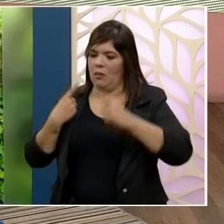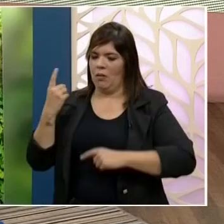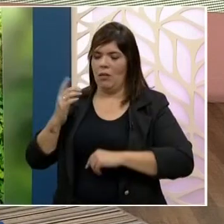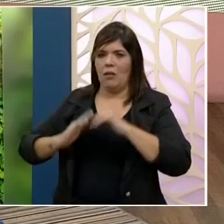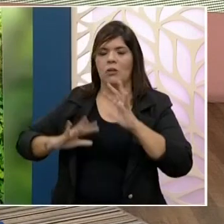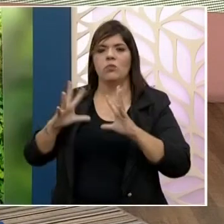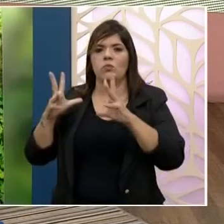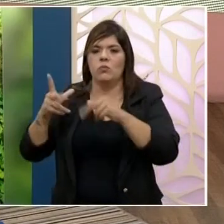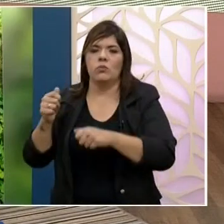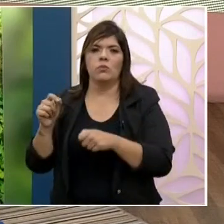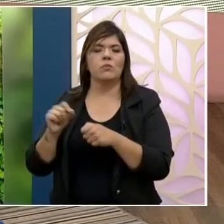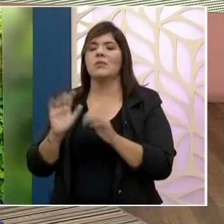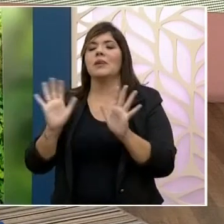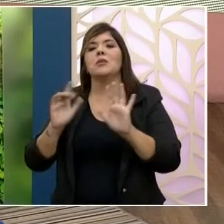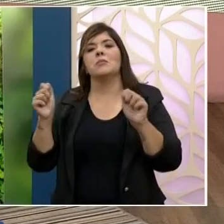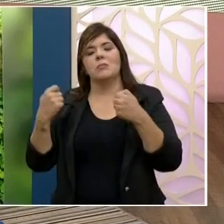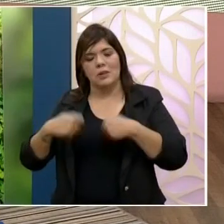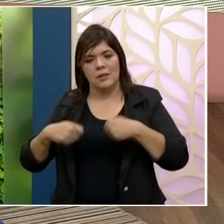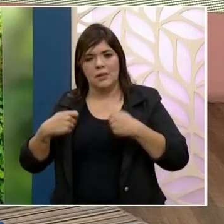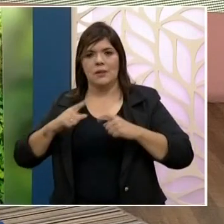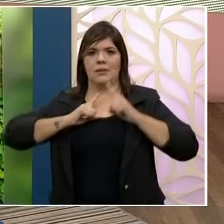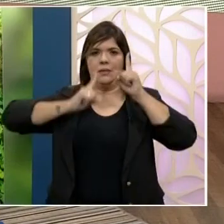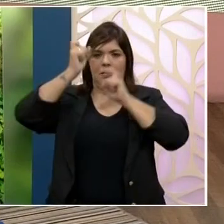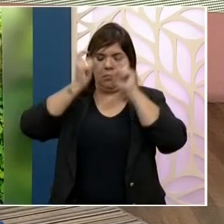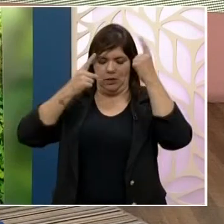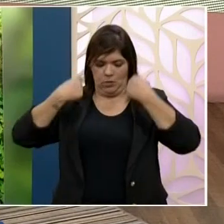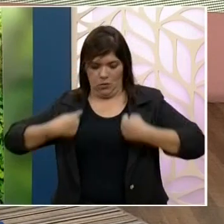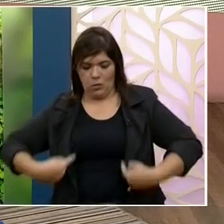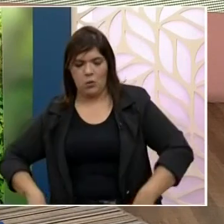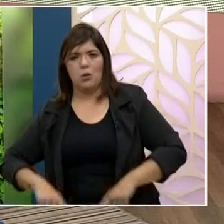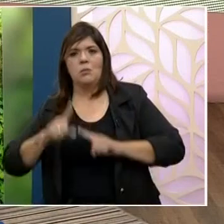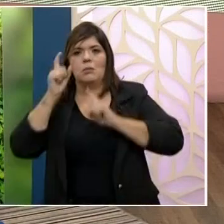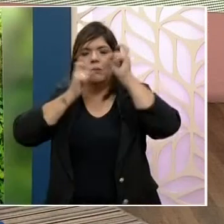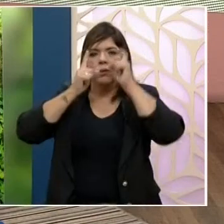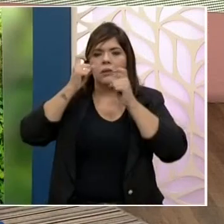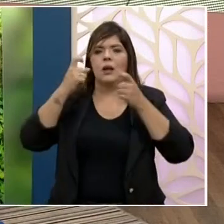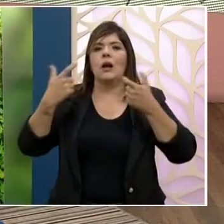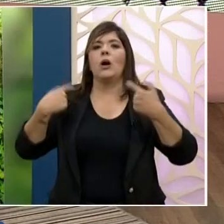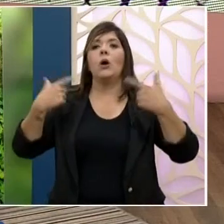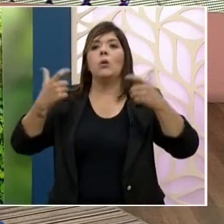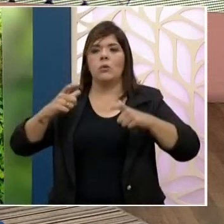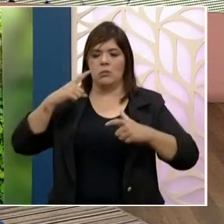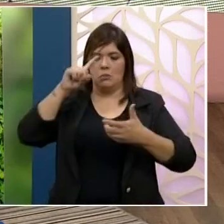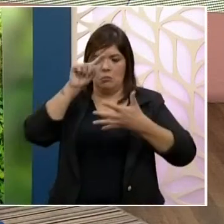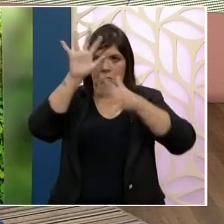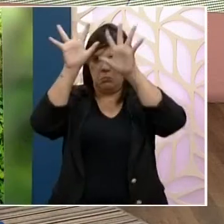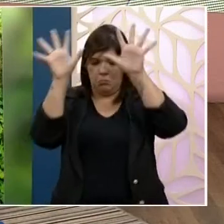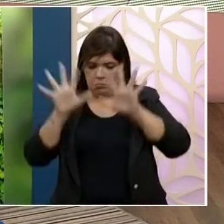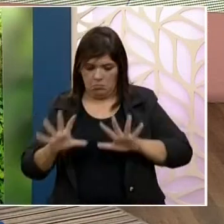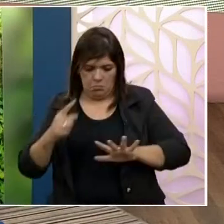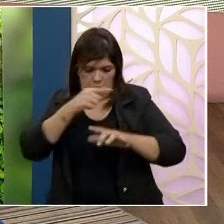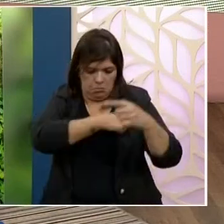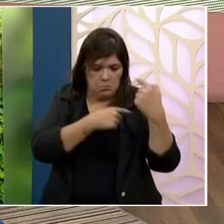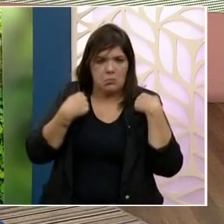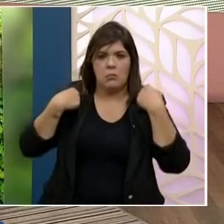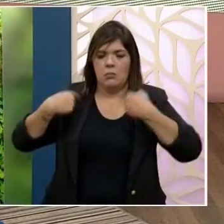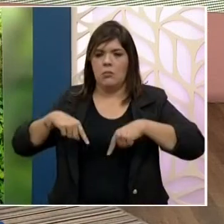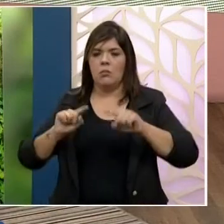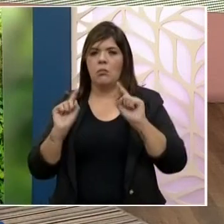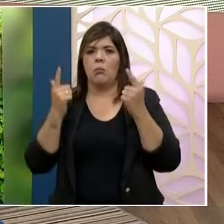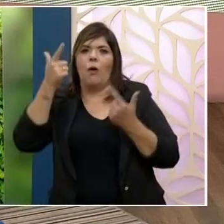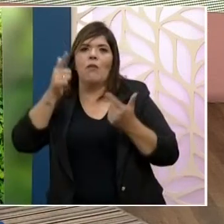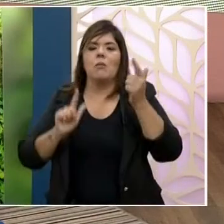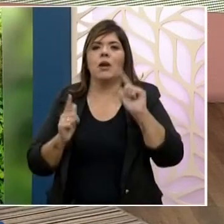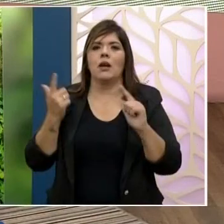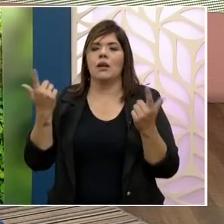sinal, ele tem que estar composto com a sua expressão facial, ponto de articulação, é onde você vai fazer o movimento, até porque se